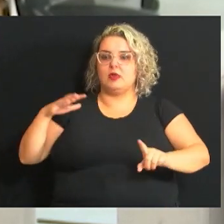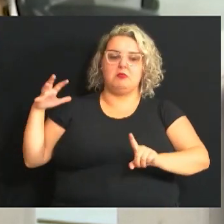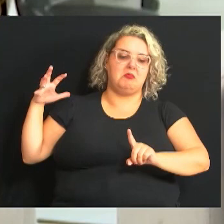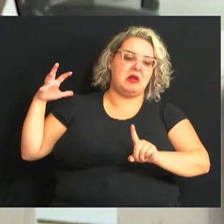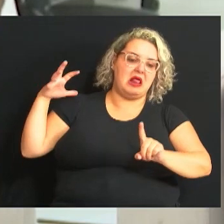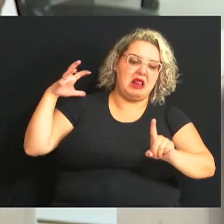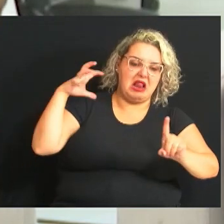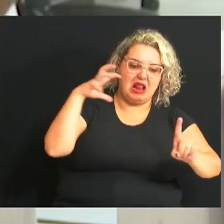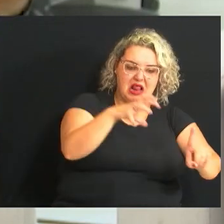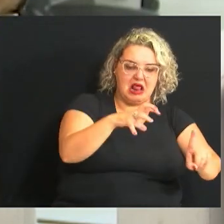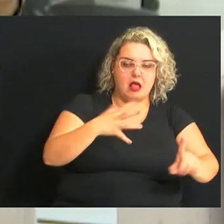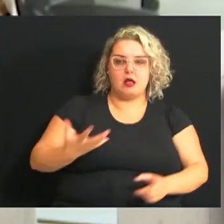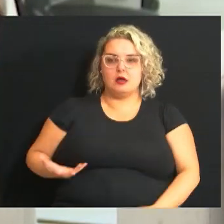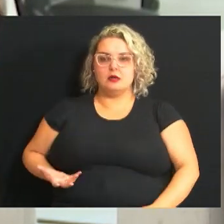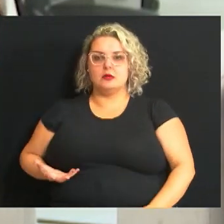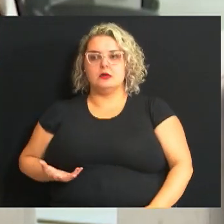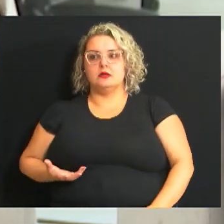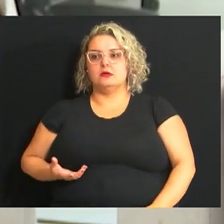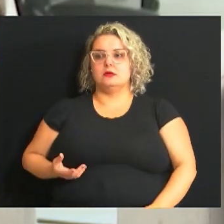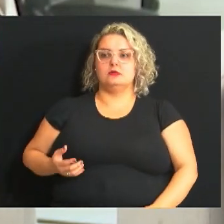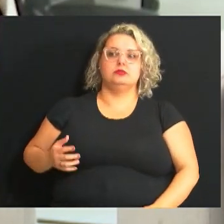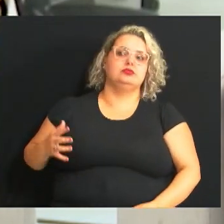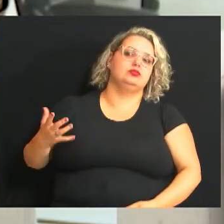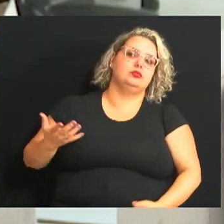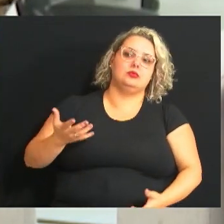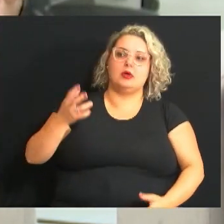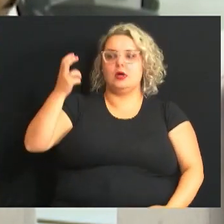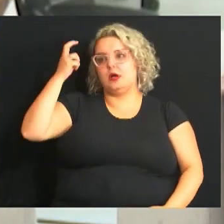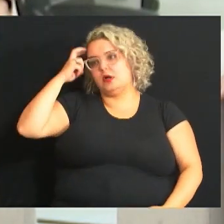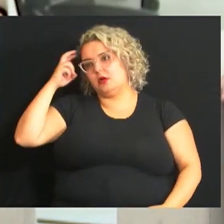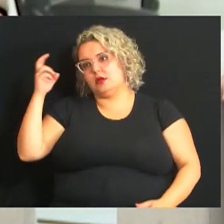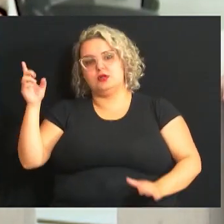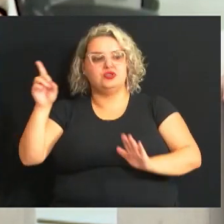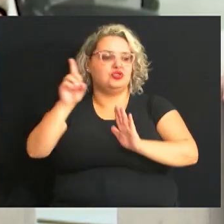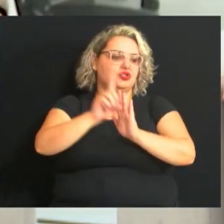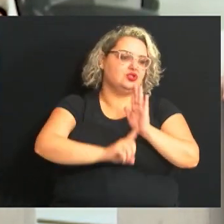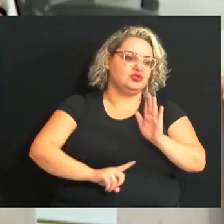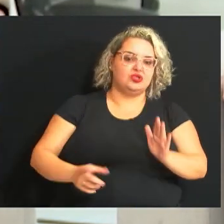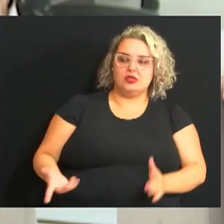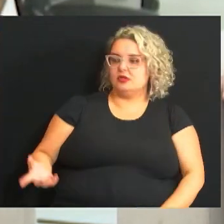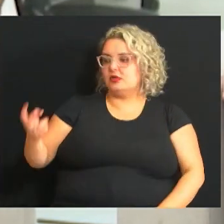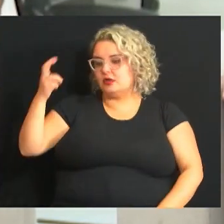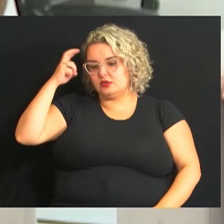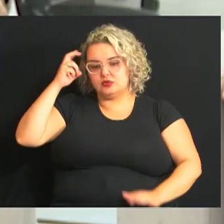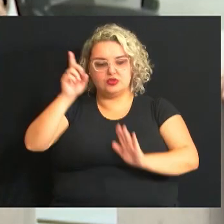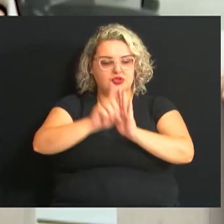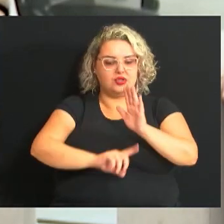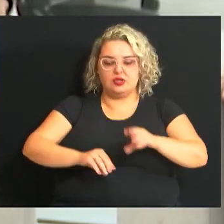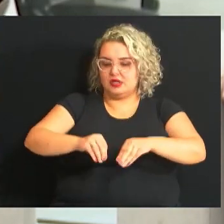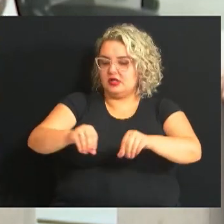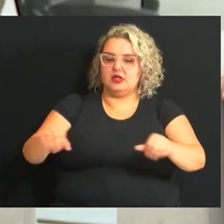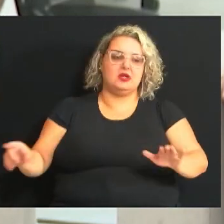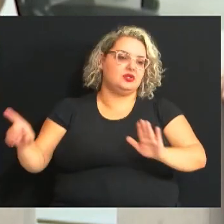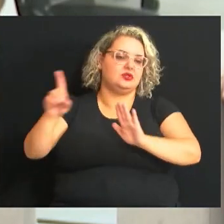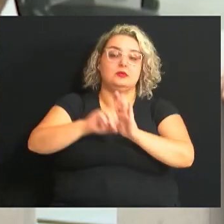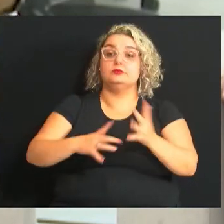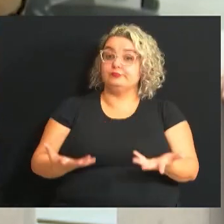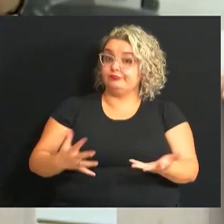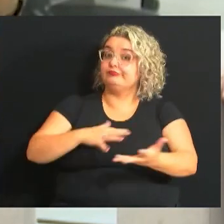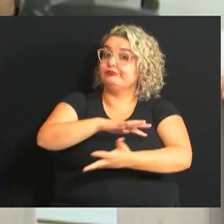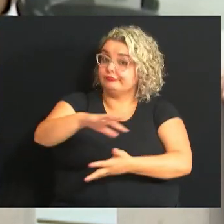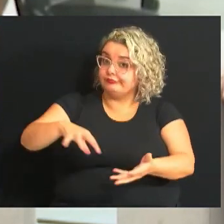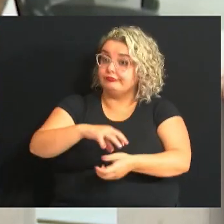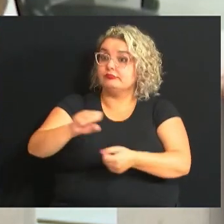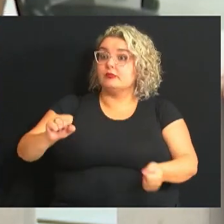sob ameaça por conta do direito à sua cultura, direito à sua terra, e sabemos que a questão da sustentabilidade e a própria salvação